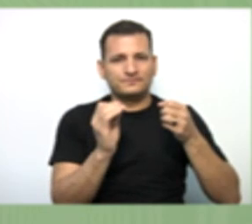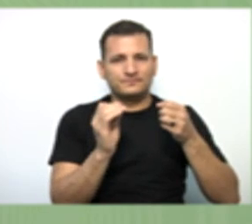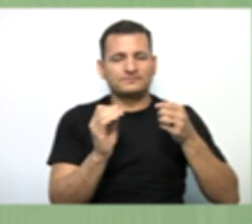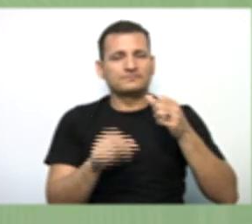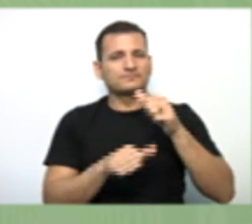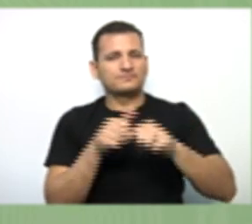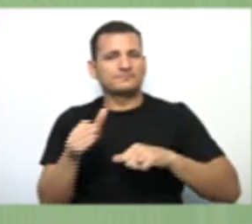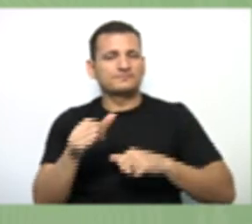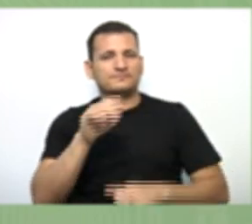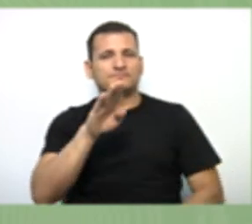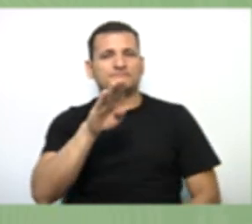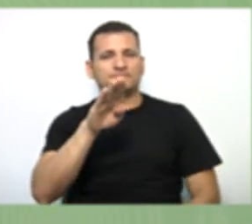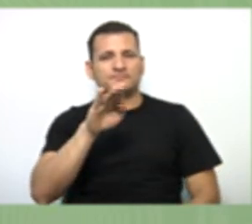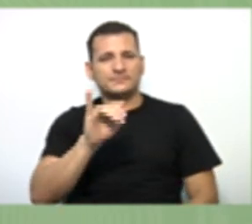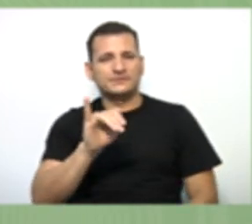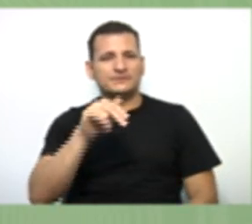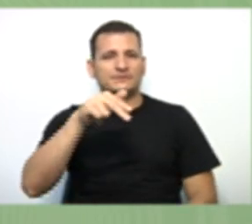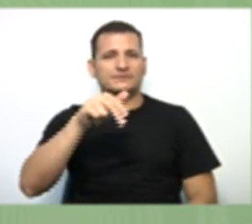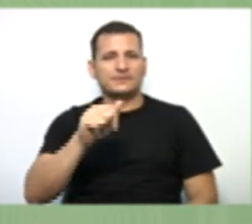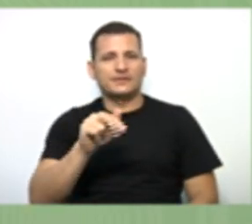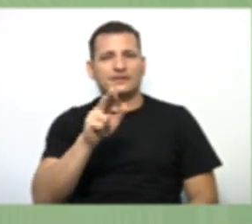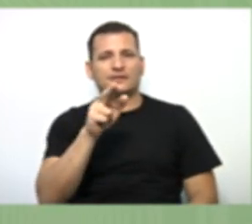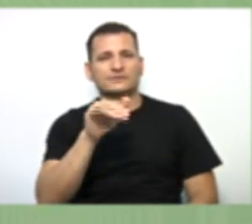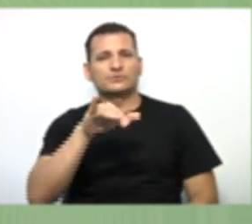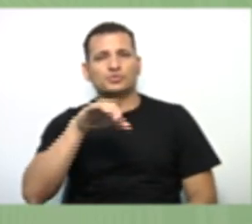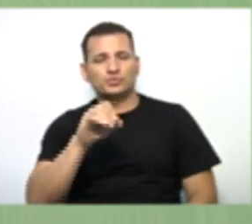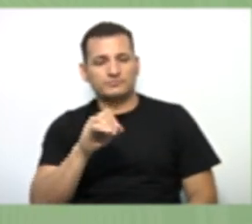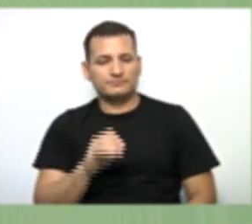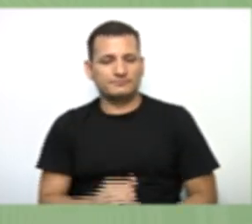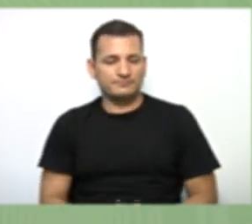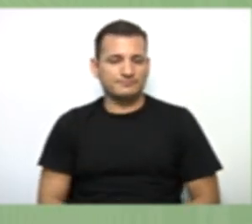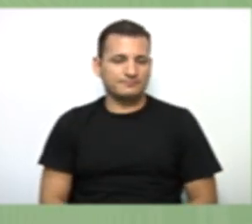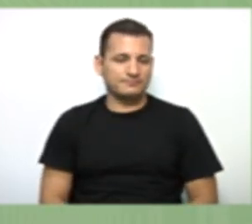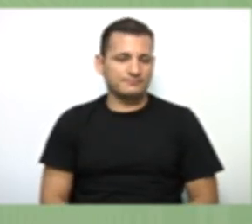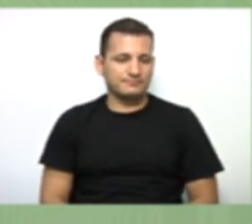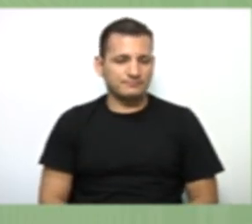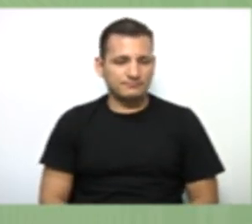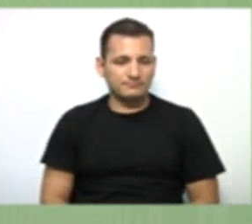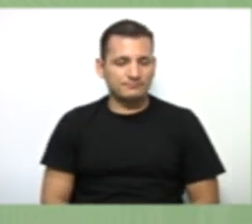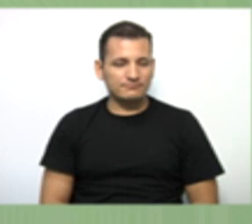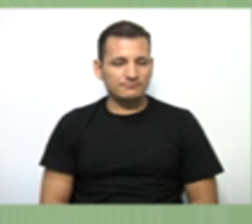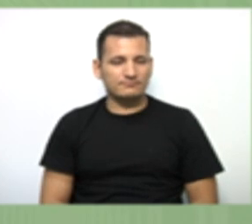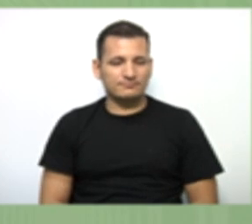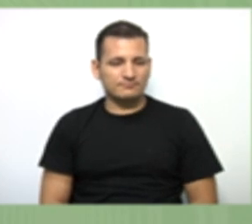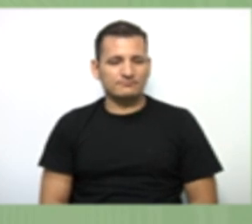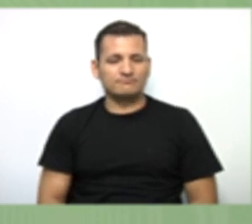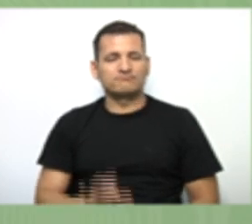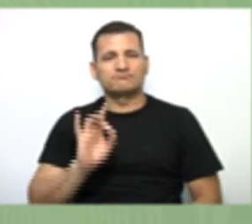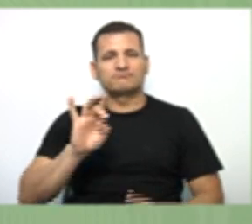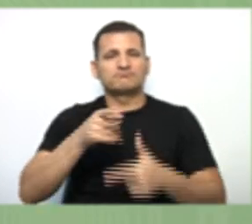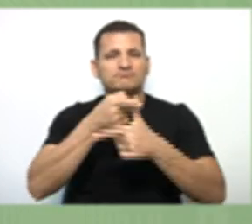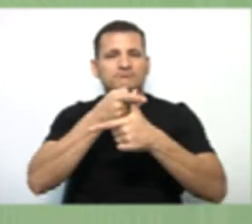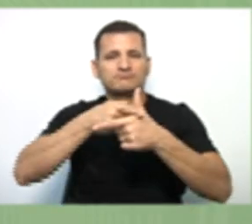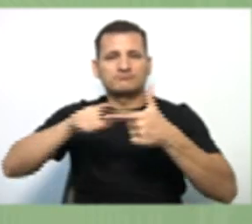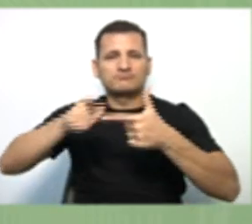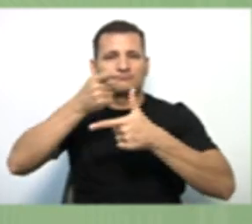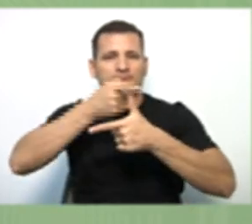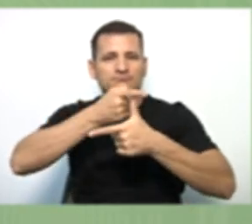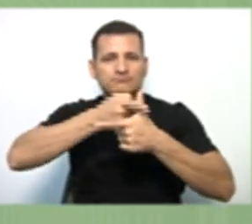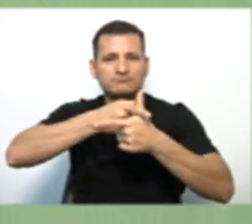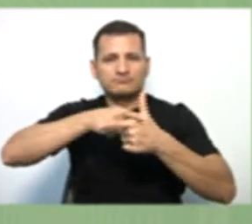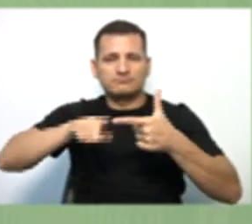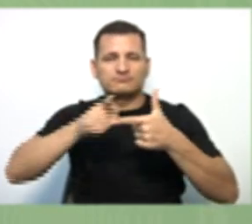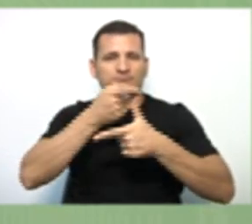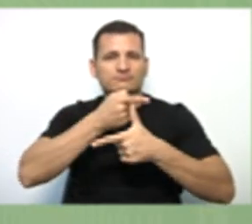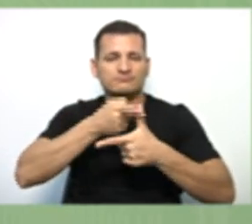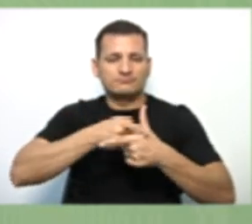binário? Gente, nada mais do que fazer uma divisão. Então eu pego um 4 e começo a dividir sempre por 2. Ao